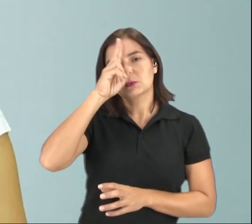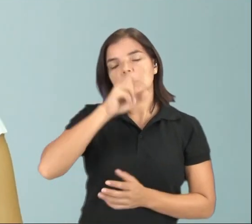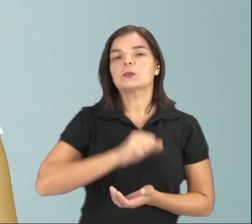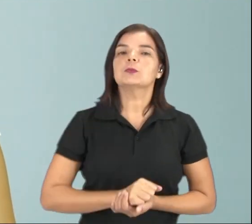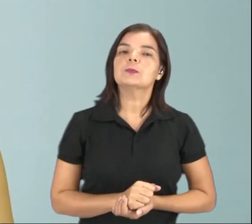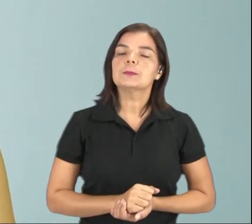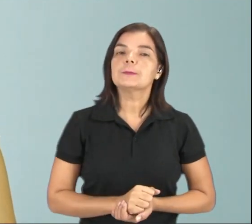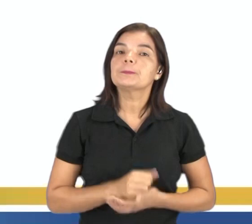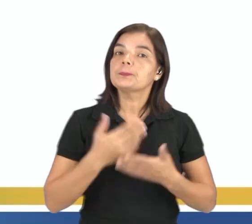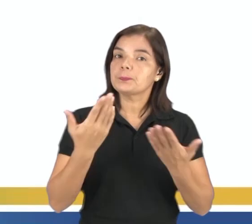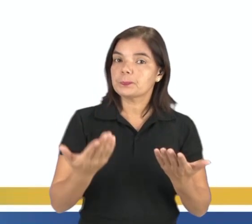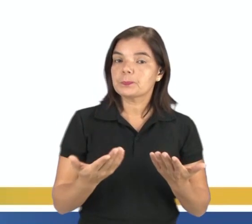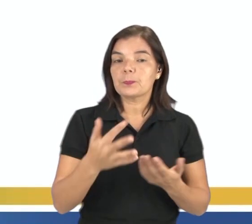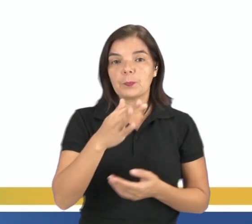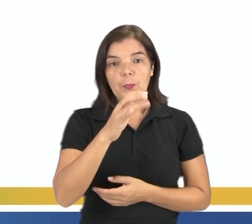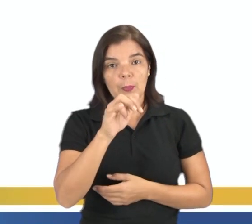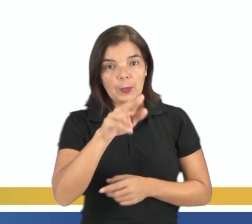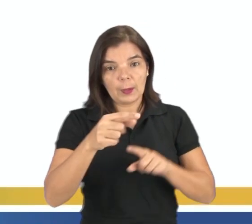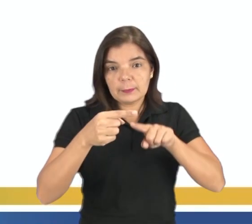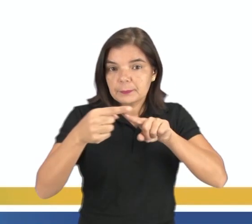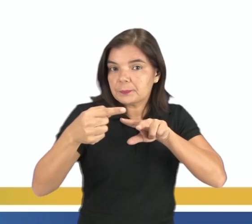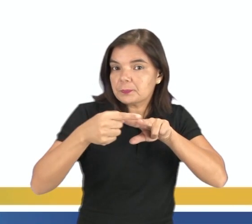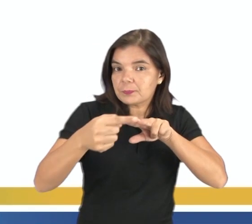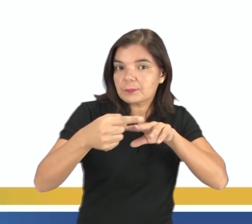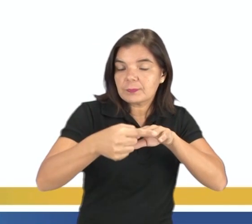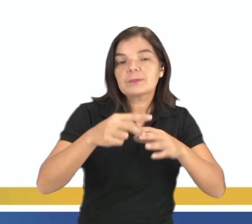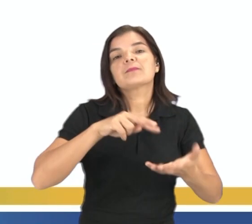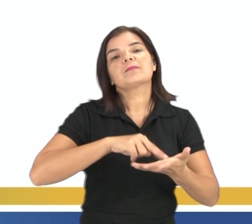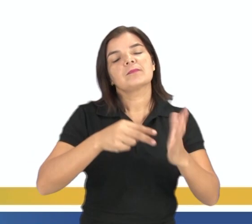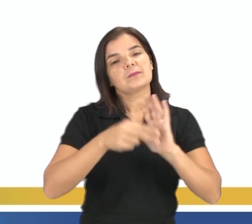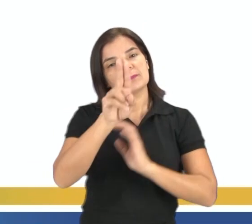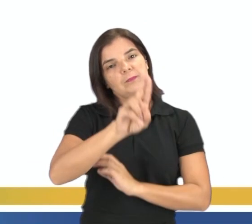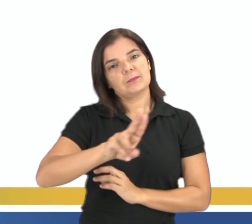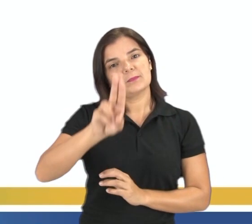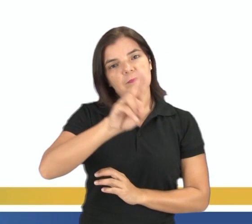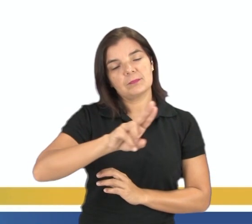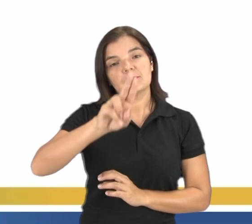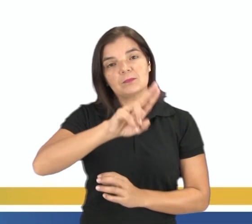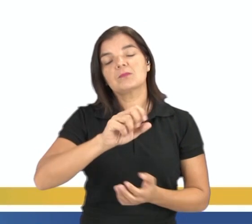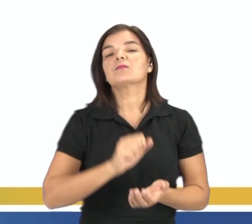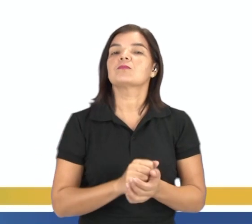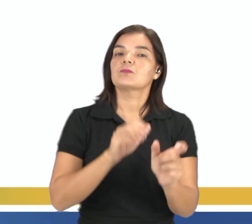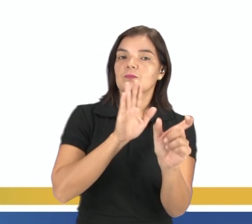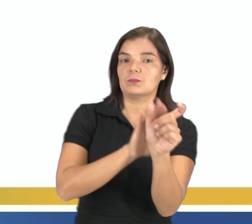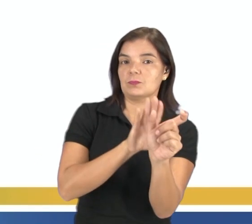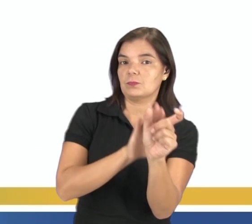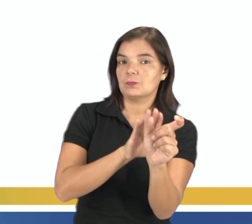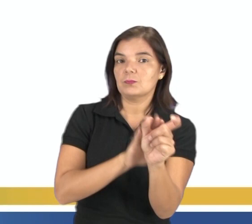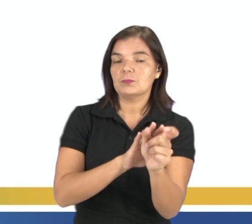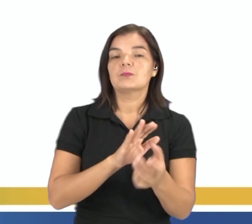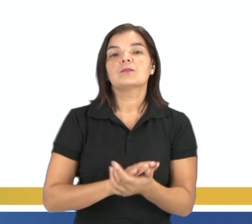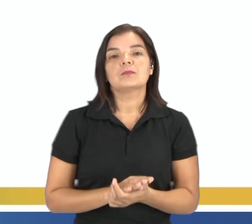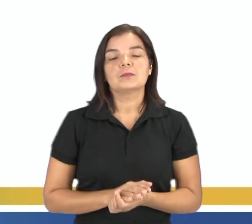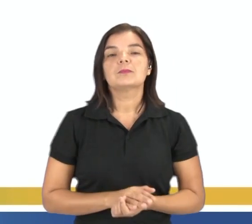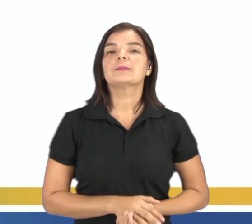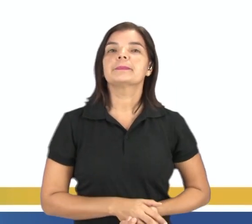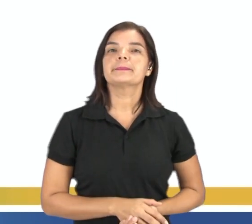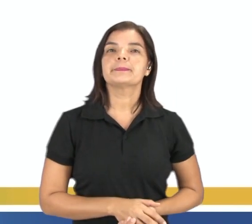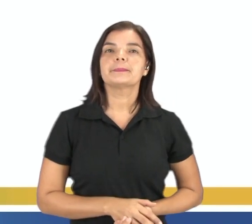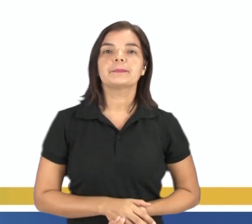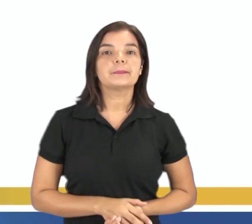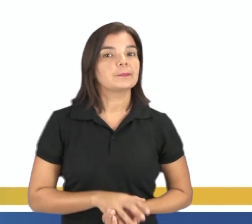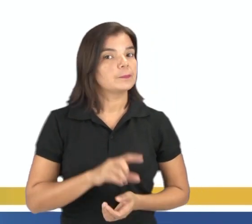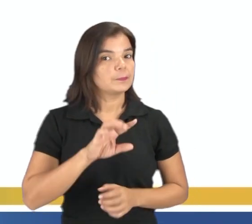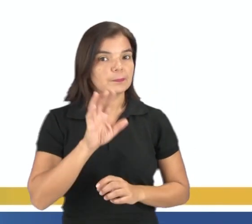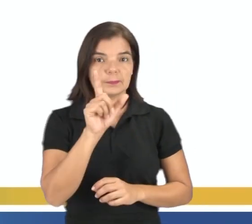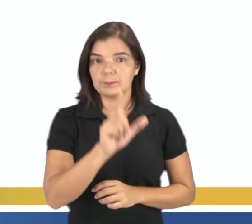histórias. Então, o termo feras de unhas afiadas é usado no sentido conotativo figurado, tá?